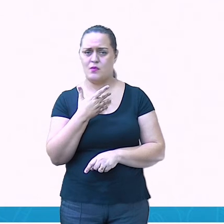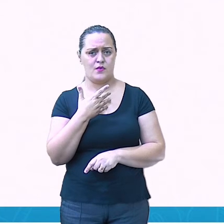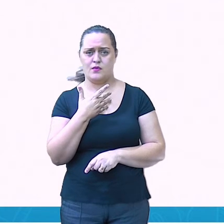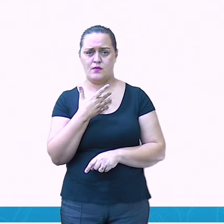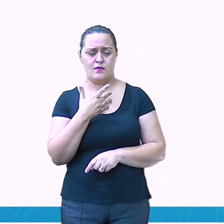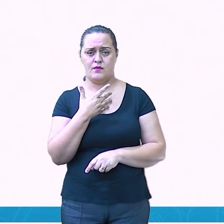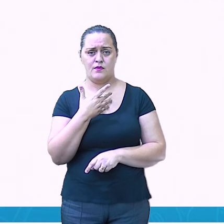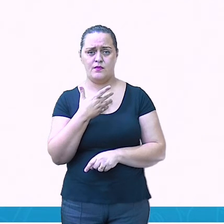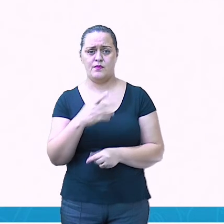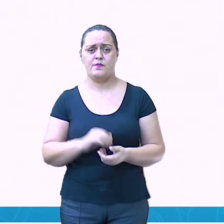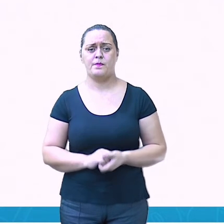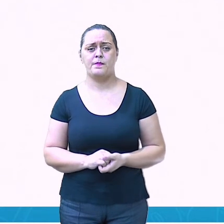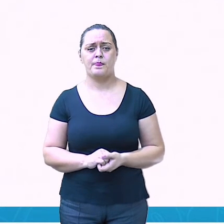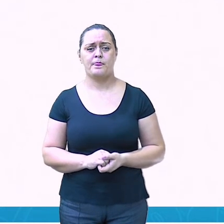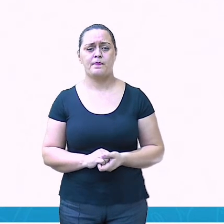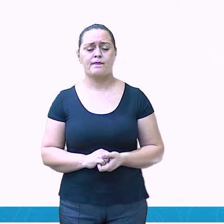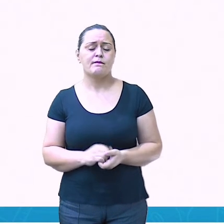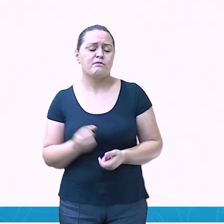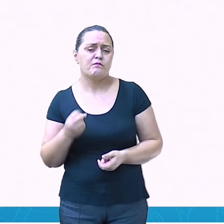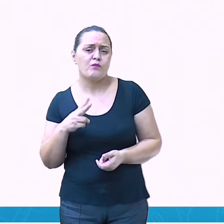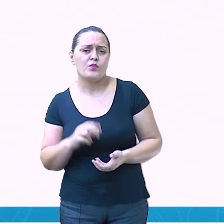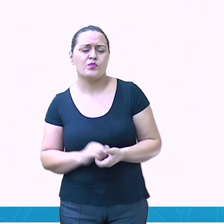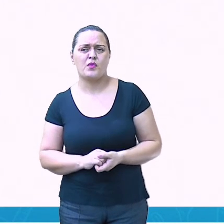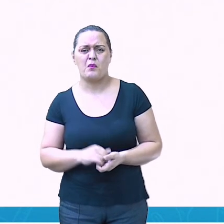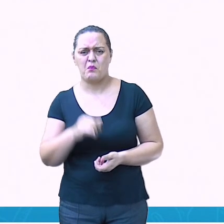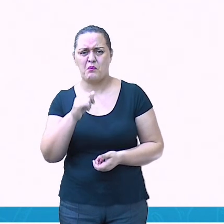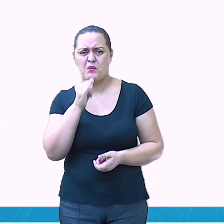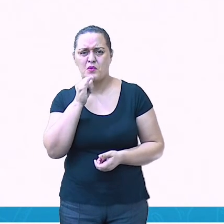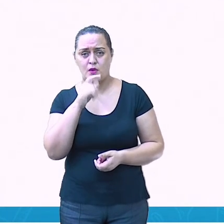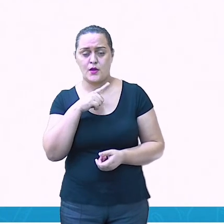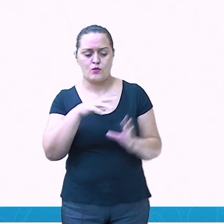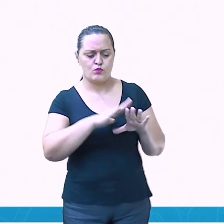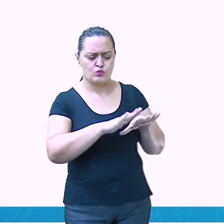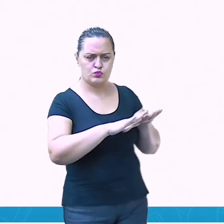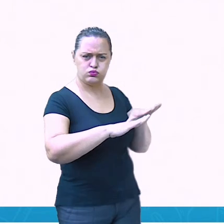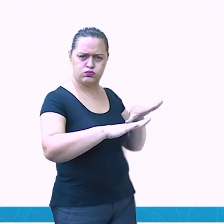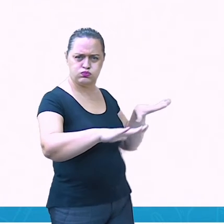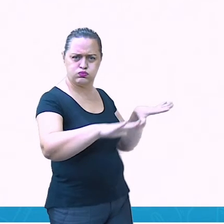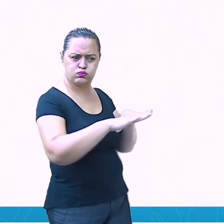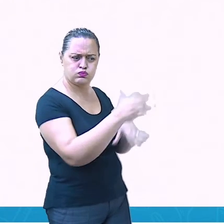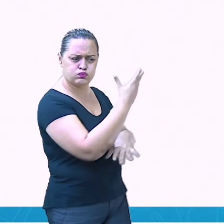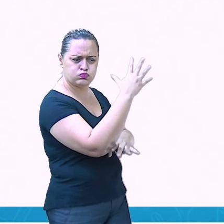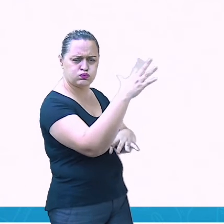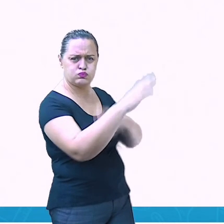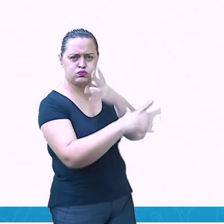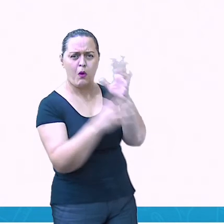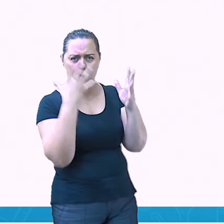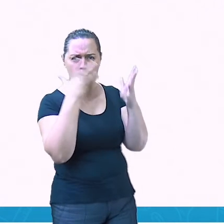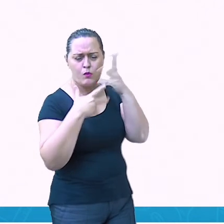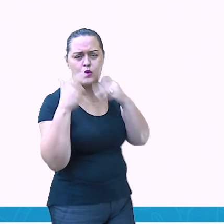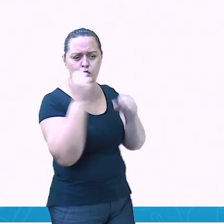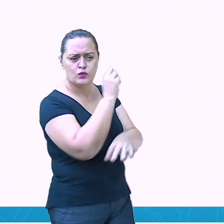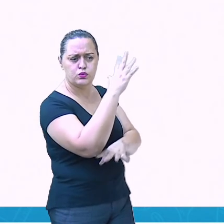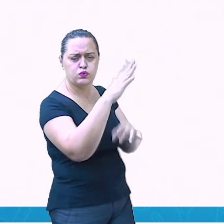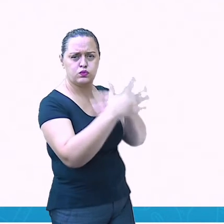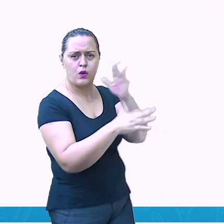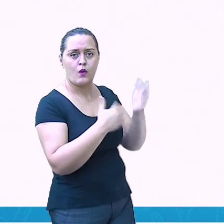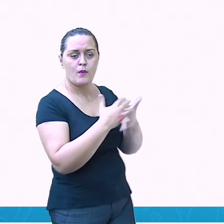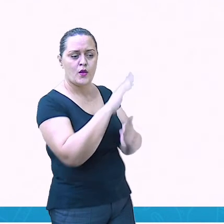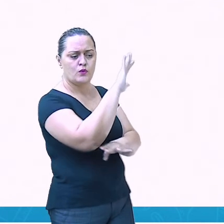toda a vegetação de uma área, você vai acabar fazendo com que aquela área ela venha